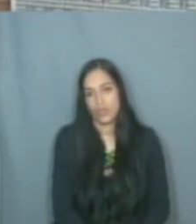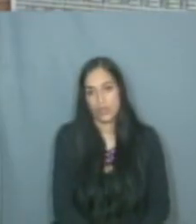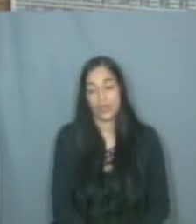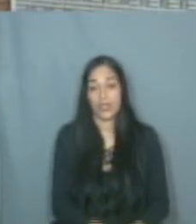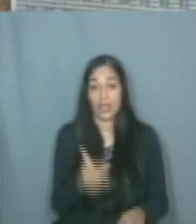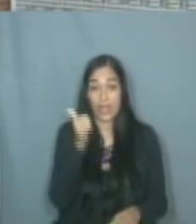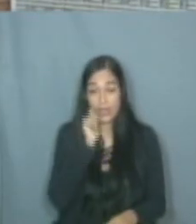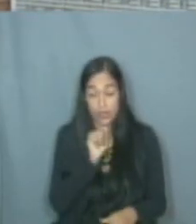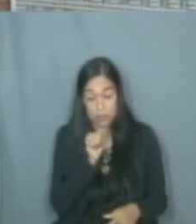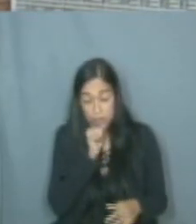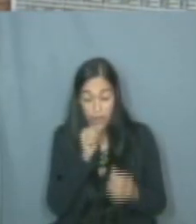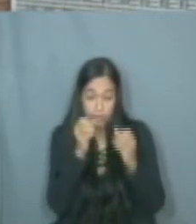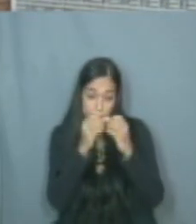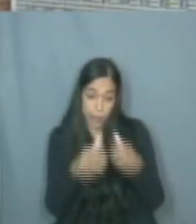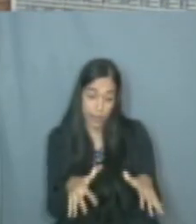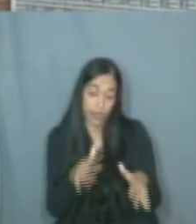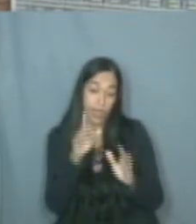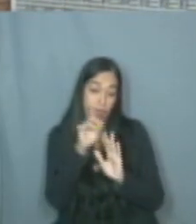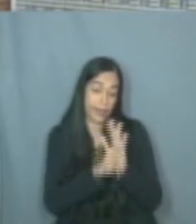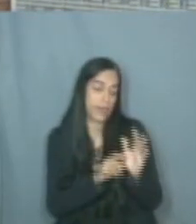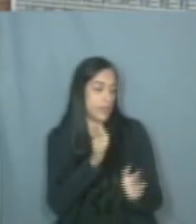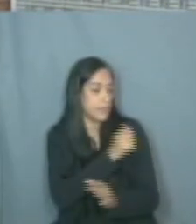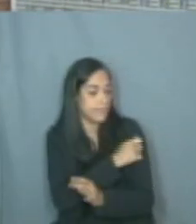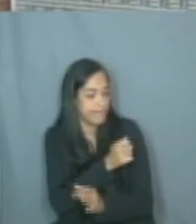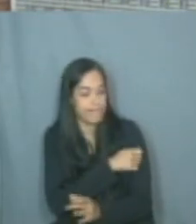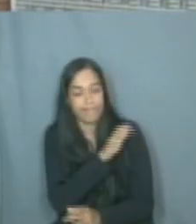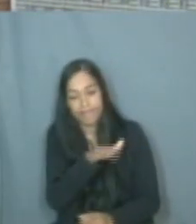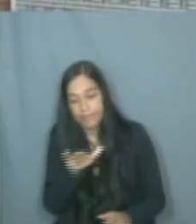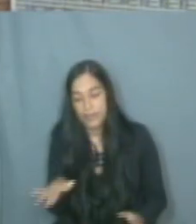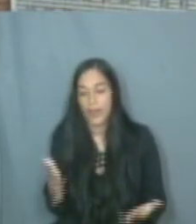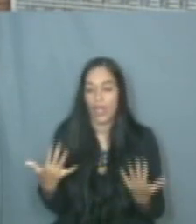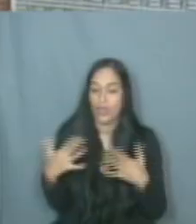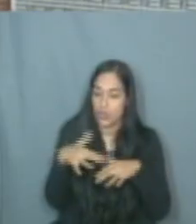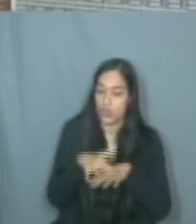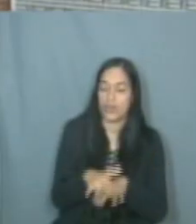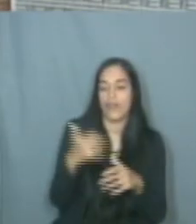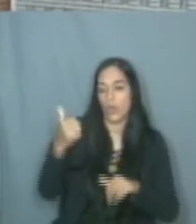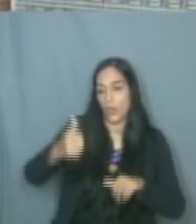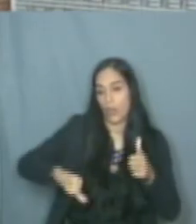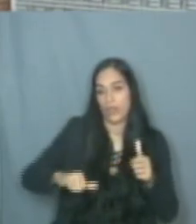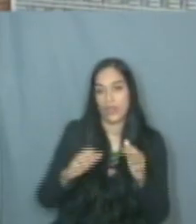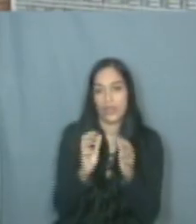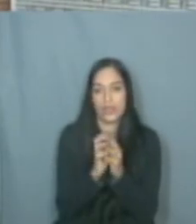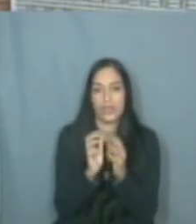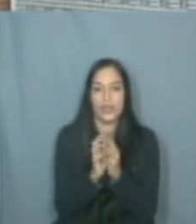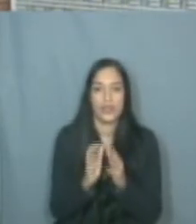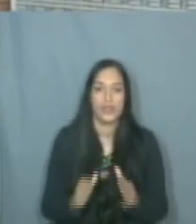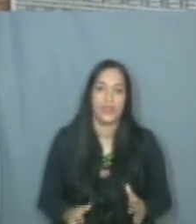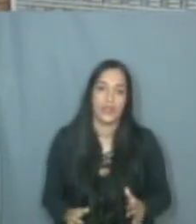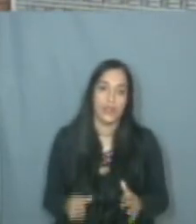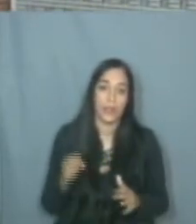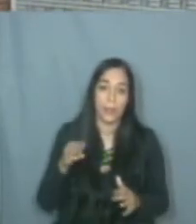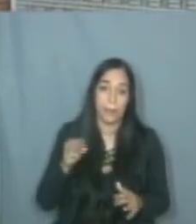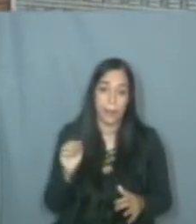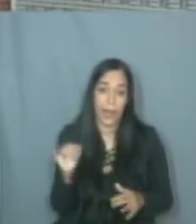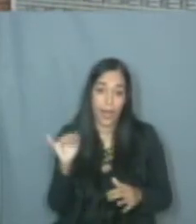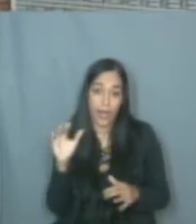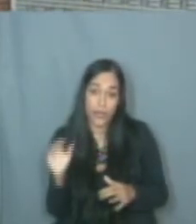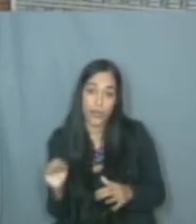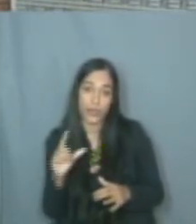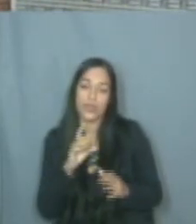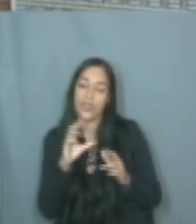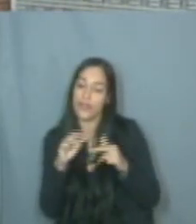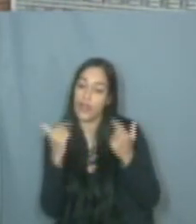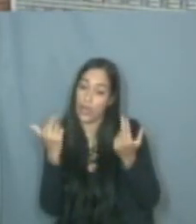e prejudicado o direito das crianças, da educação inclusiva e de qualidade aqui no Recife. Em maio, teve uma